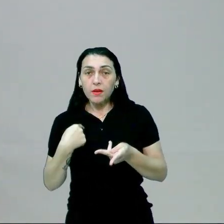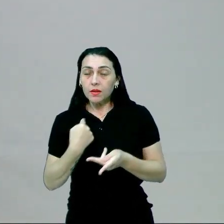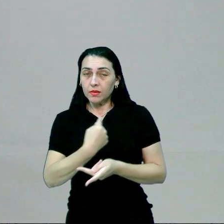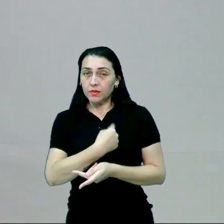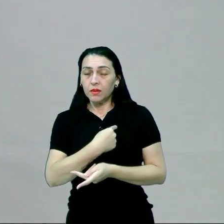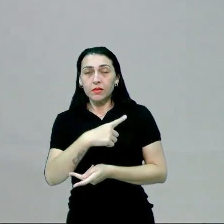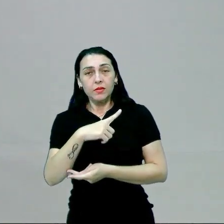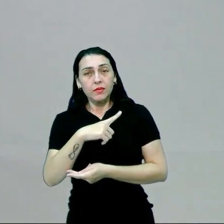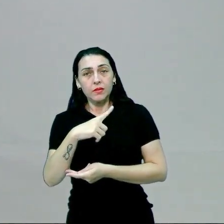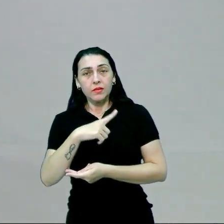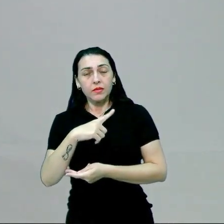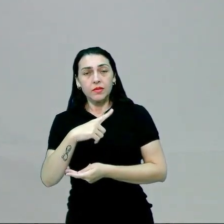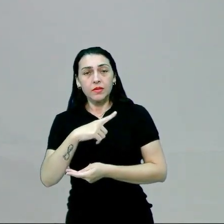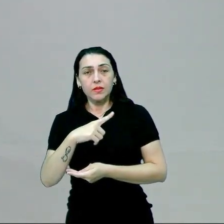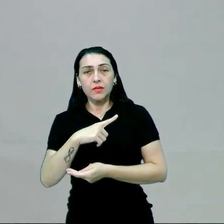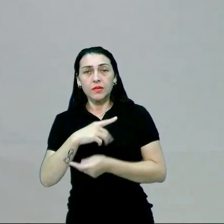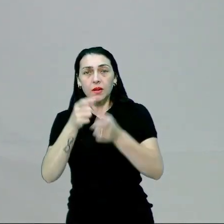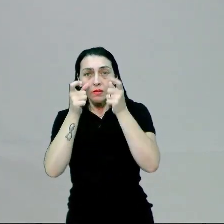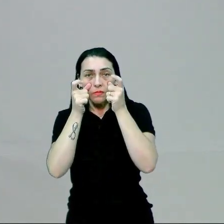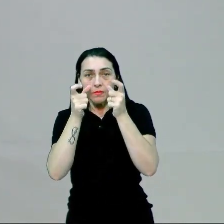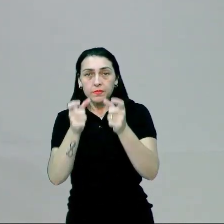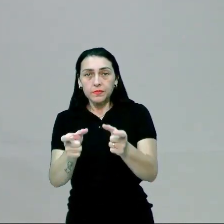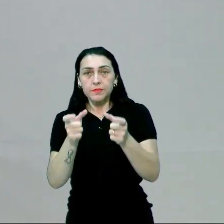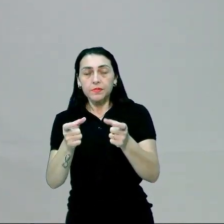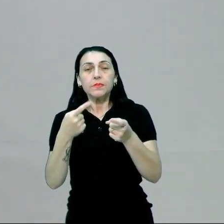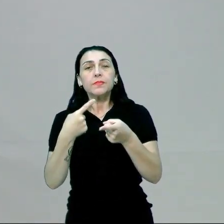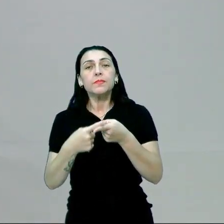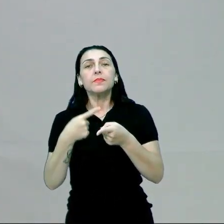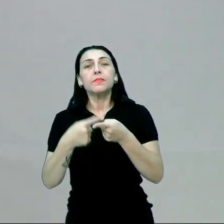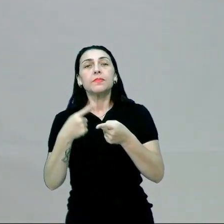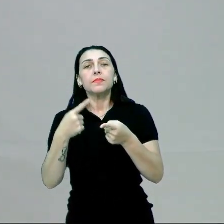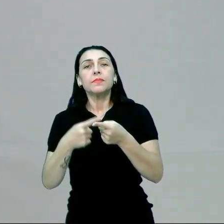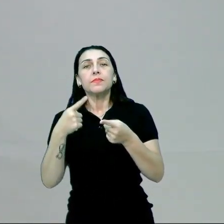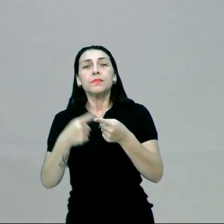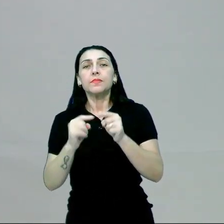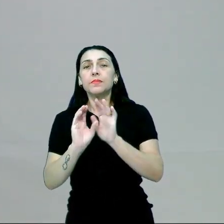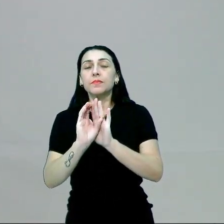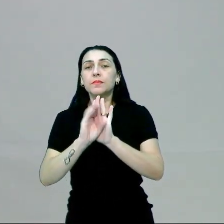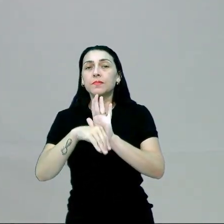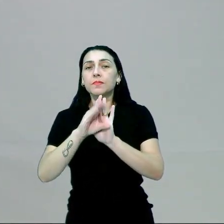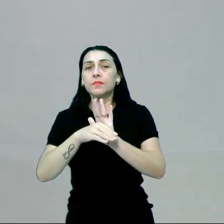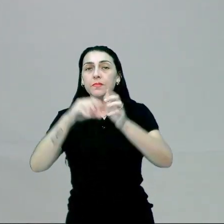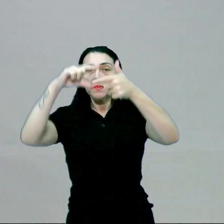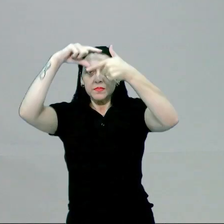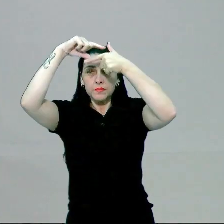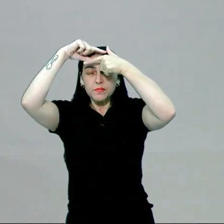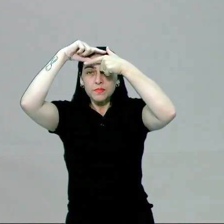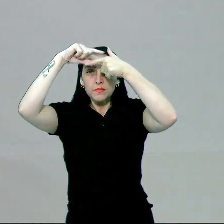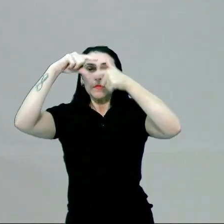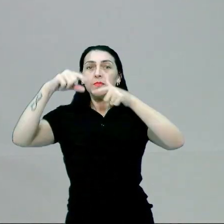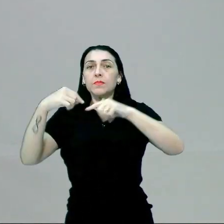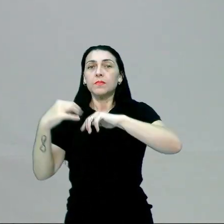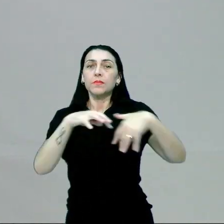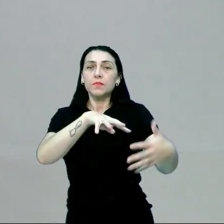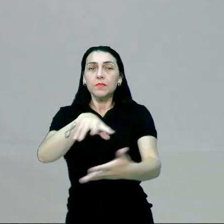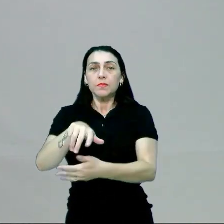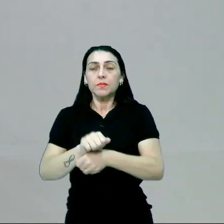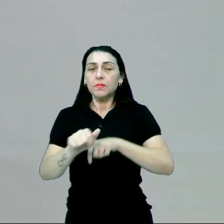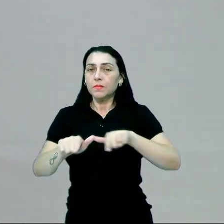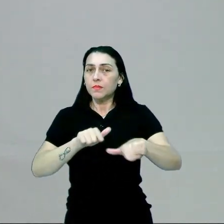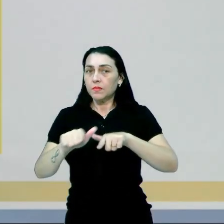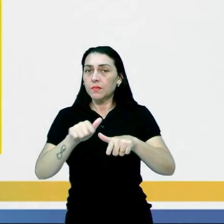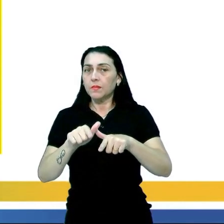gente tenha bastante atenção, porque esse conceito de alienação no mundo do trabalho é um conceito